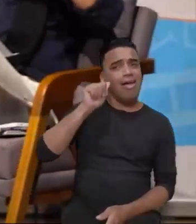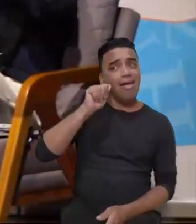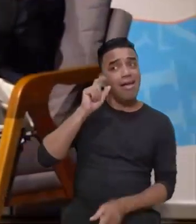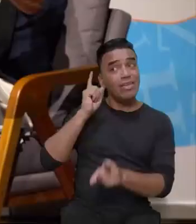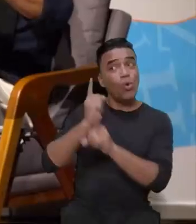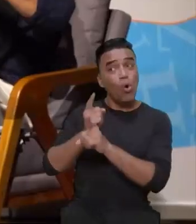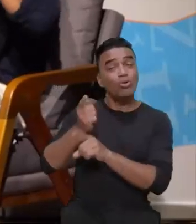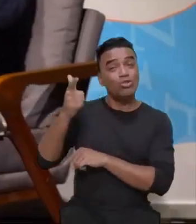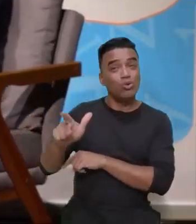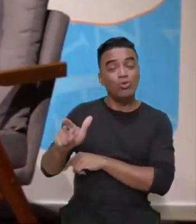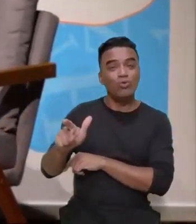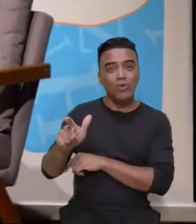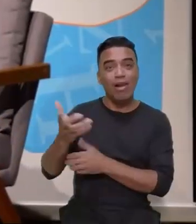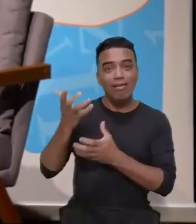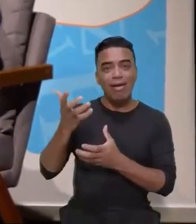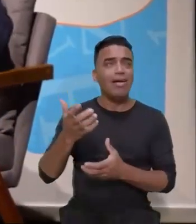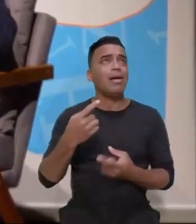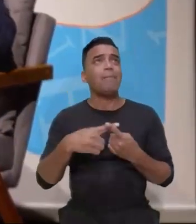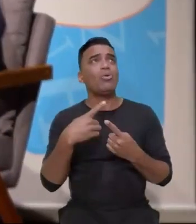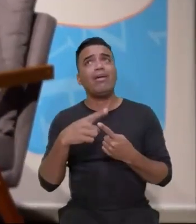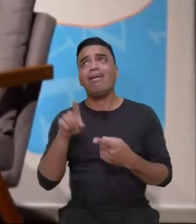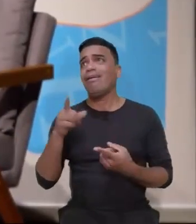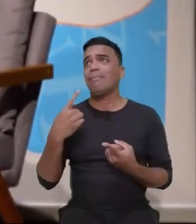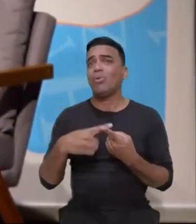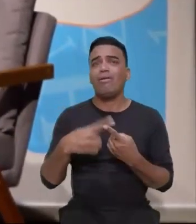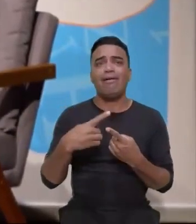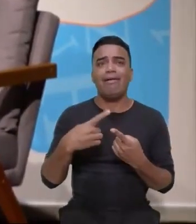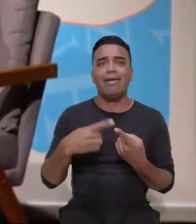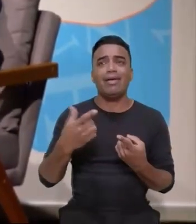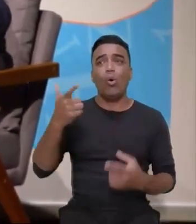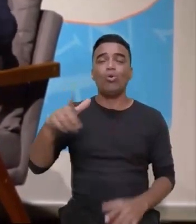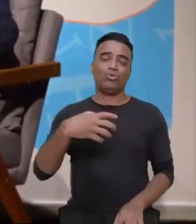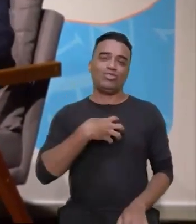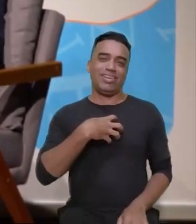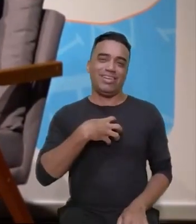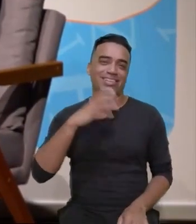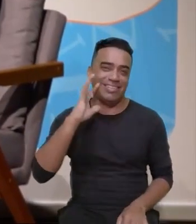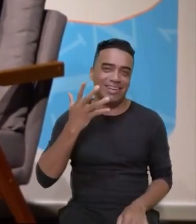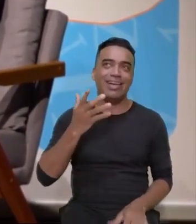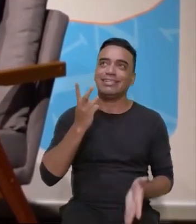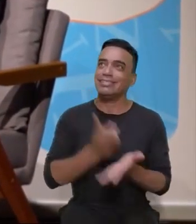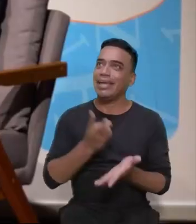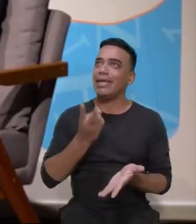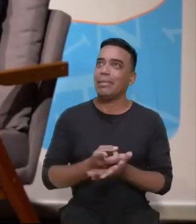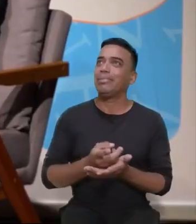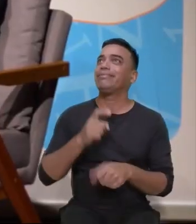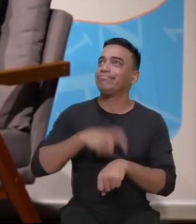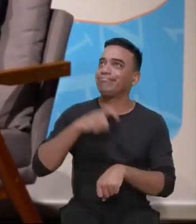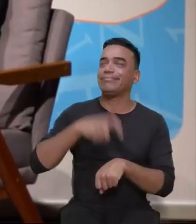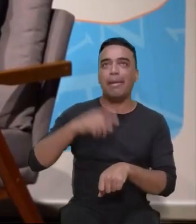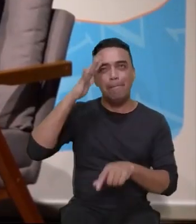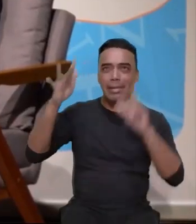com ele. Por que não deu certo? Ela fica falando. Por que ele não? Por que poderia ter sido de uma outra forma, né? Então ela fica o tempo todo